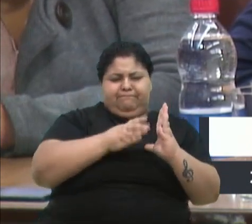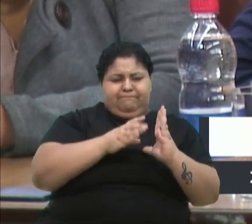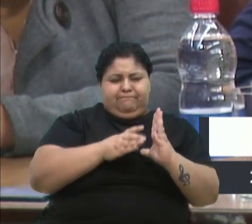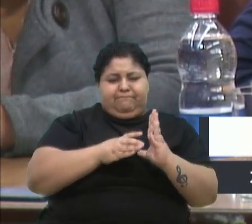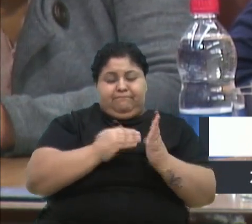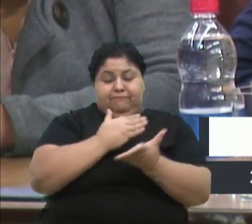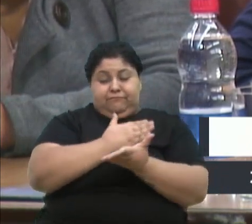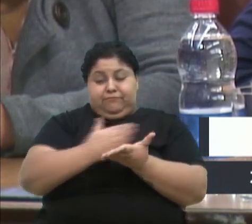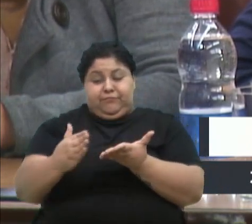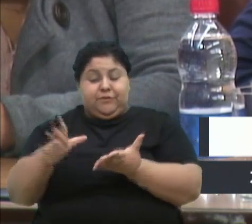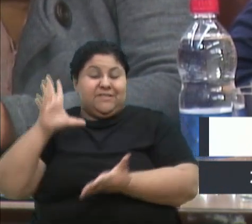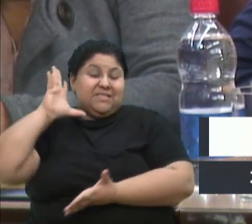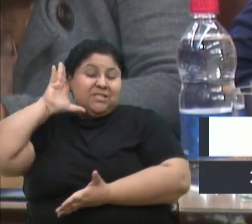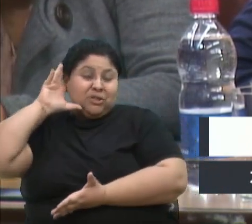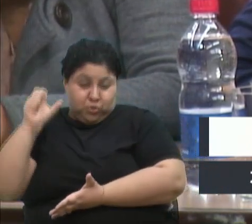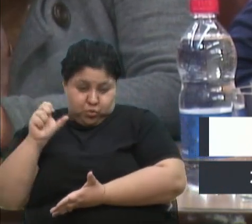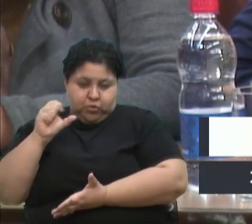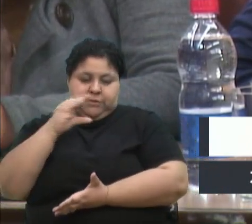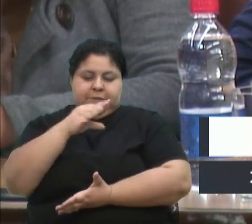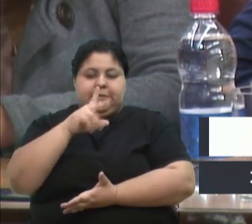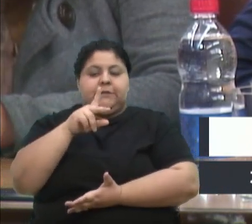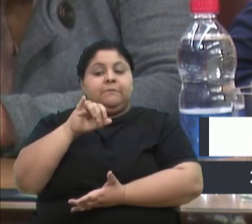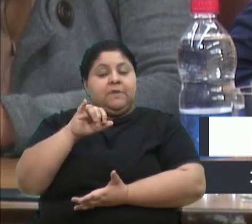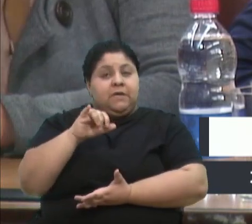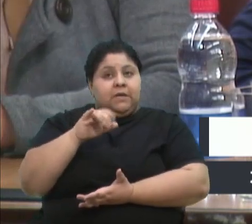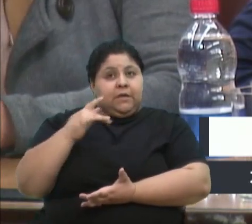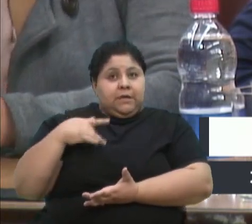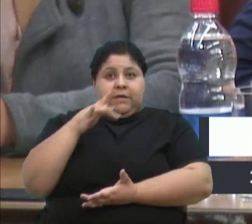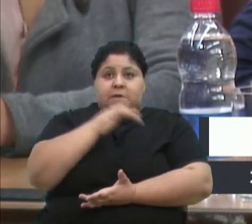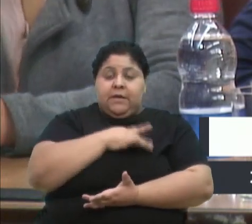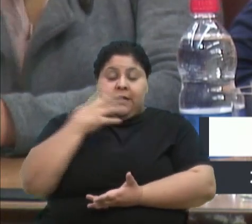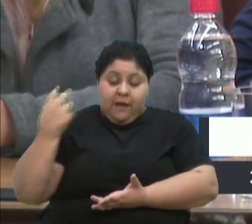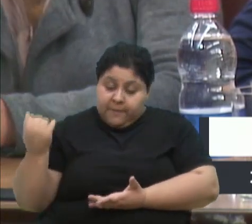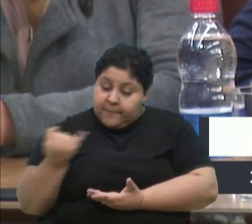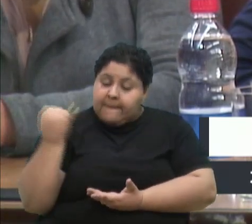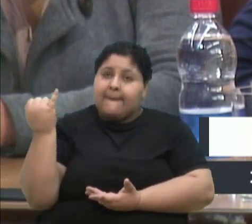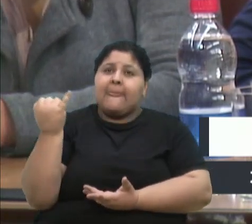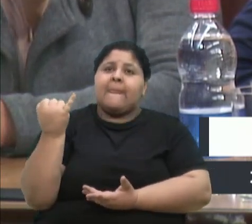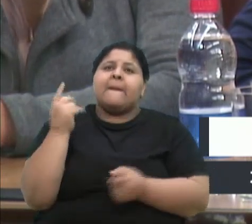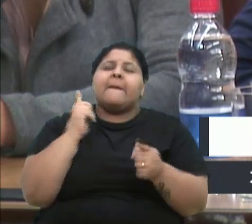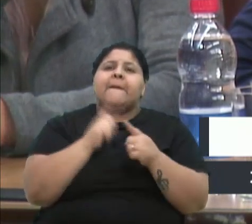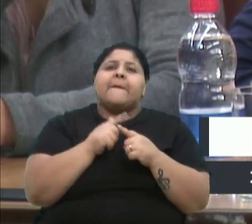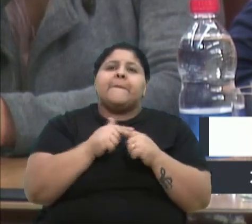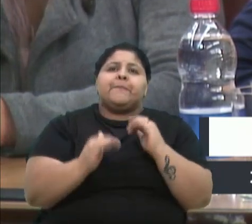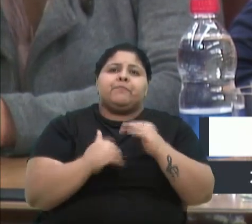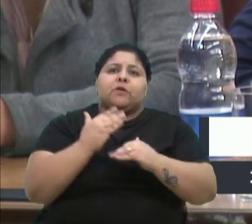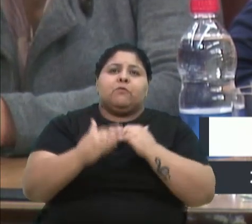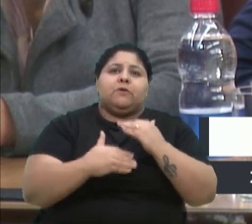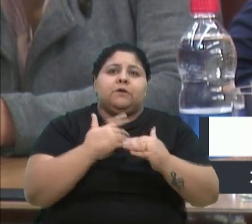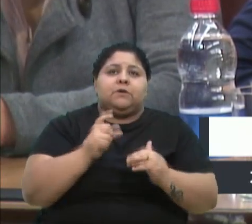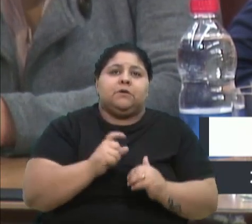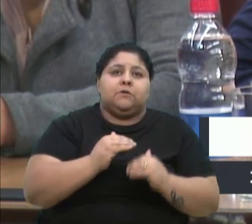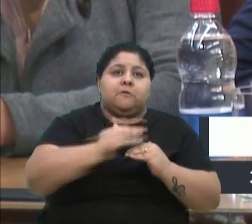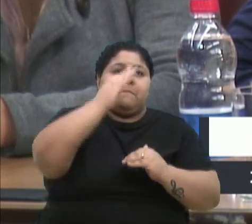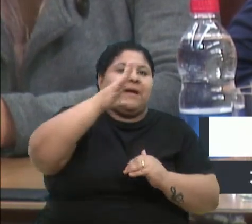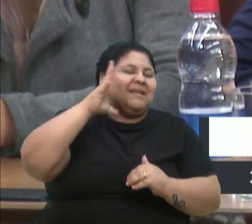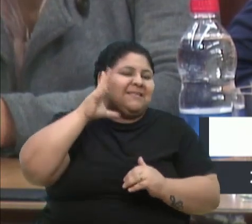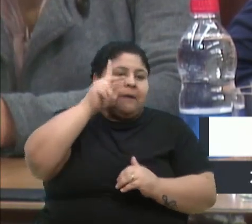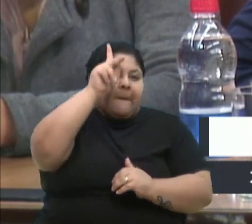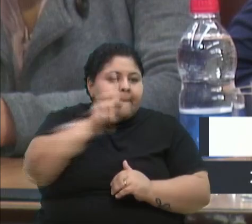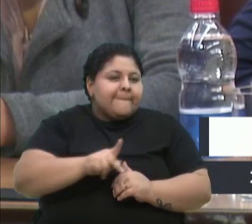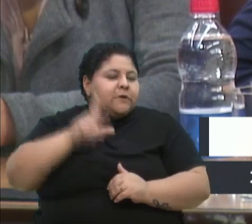uma CPI da saúde, ou de qualquer CPI, ela é importante, vereadora. Por quê? Porque quanto mais gente a gente escutar de